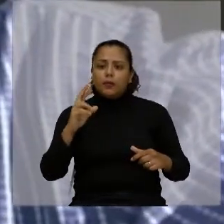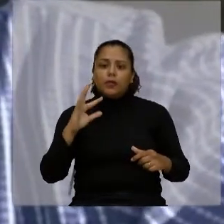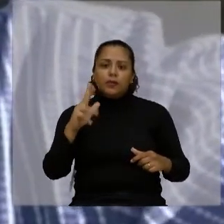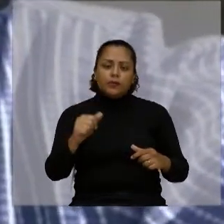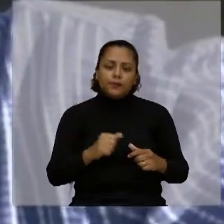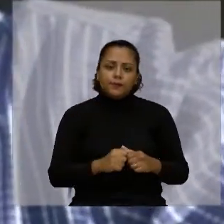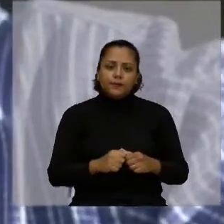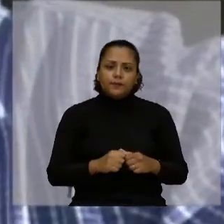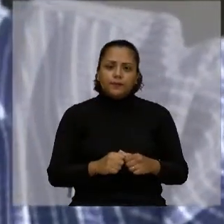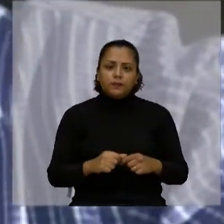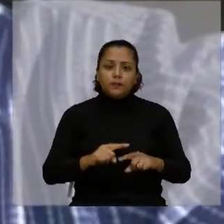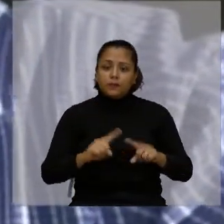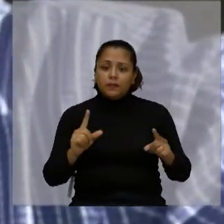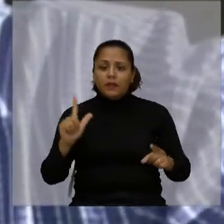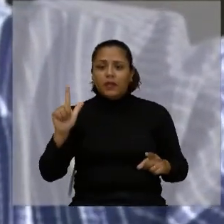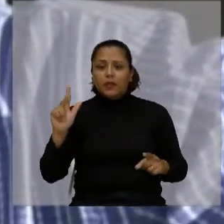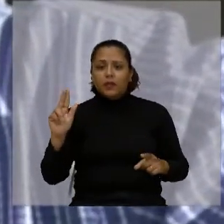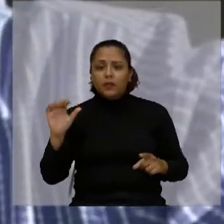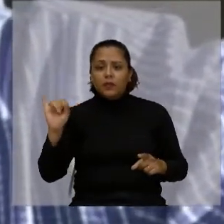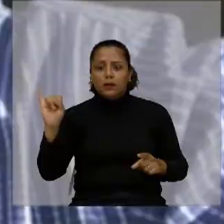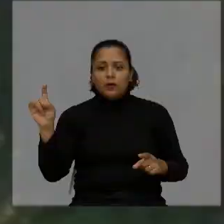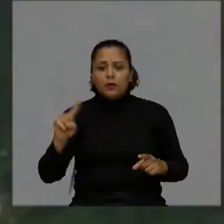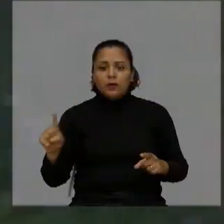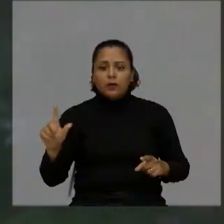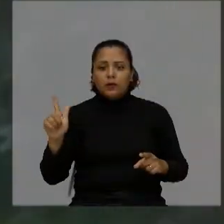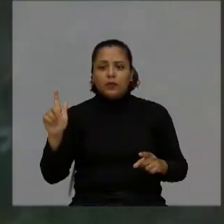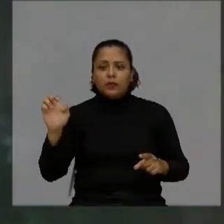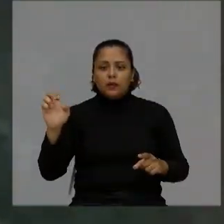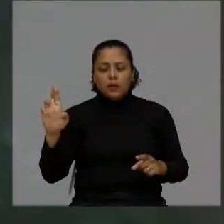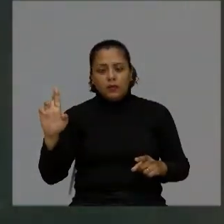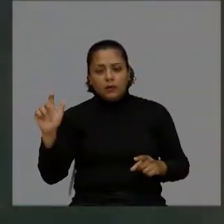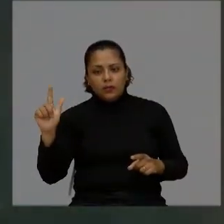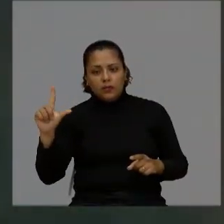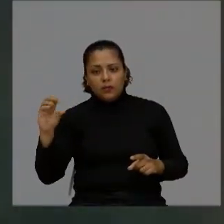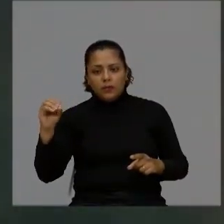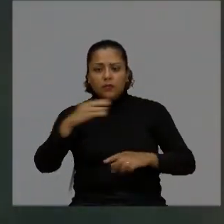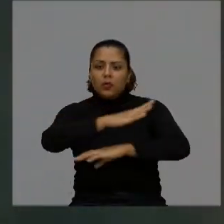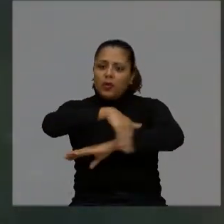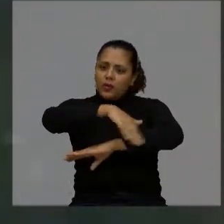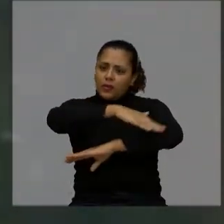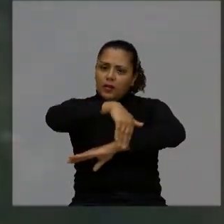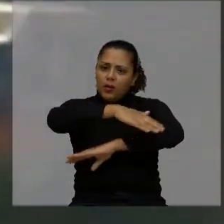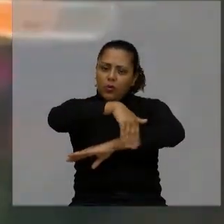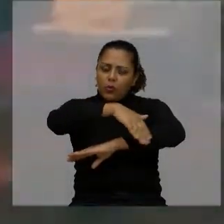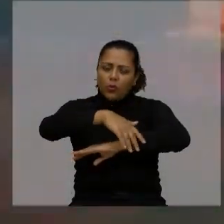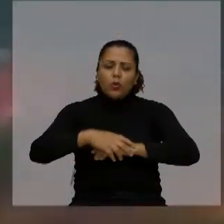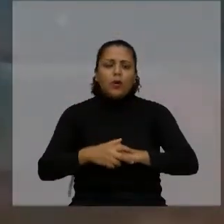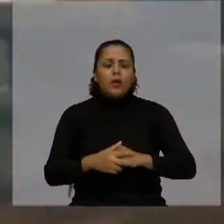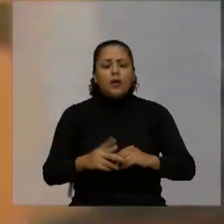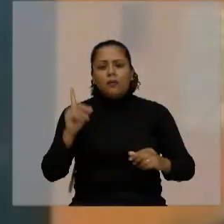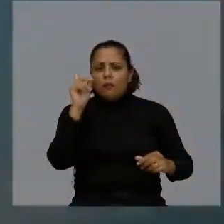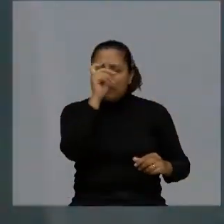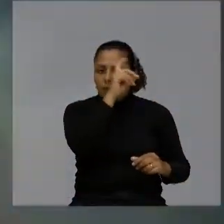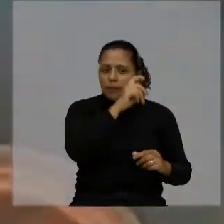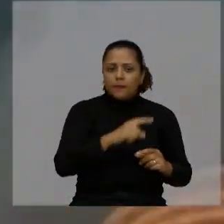Geraldo, são vários os chamados da população e nós nos empenhamos para que a Prefeitura,